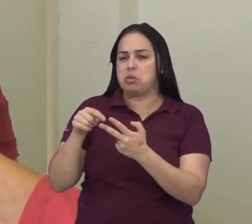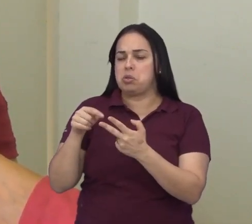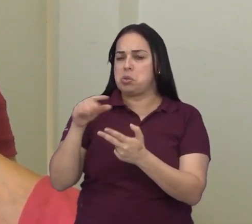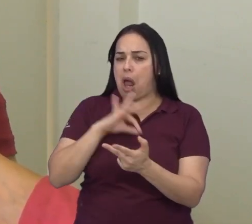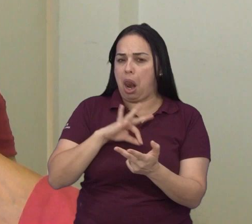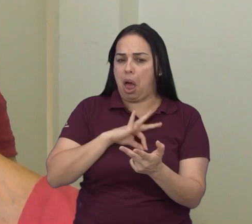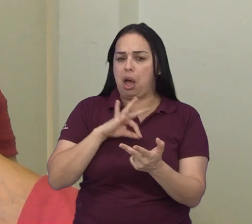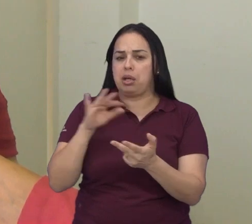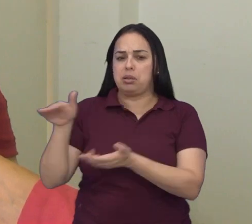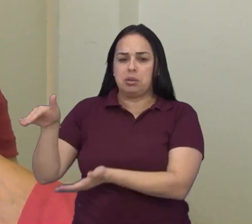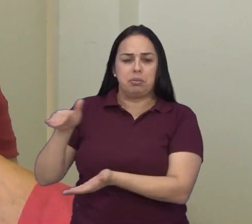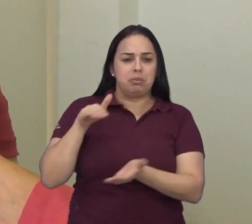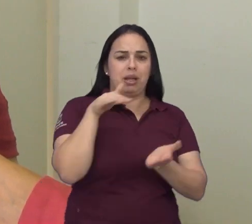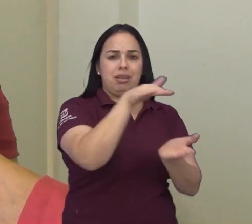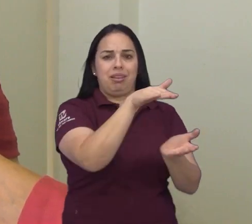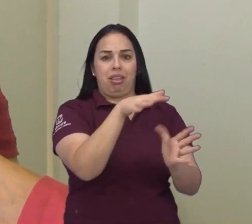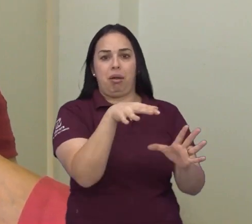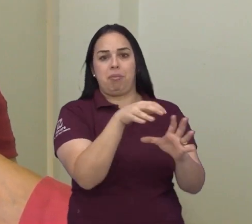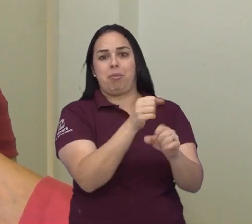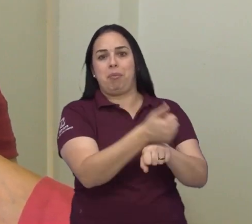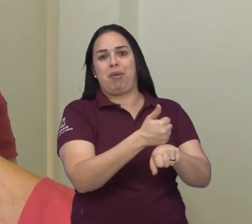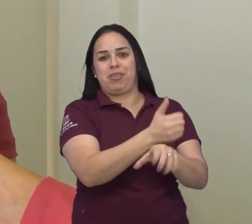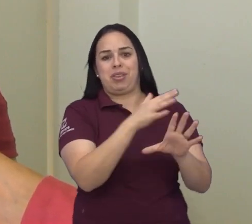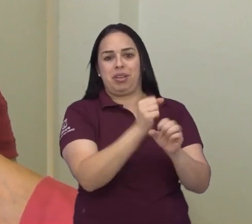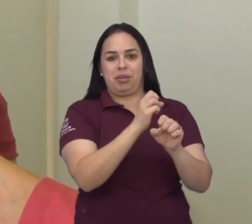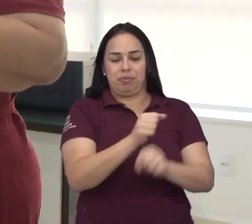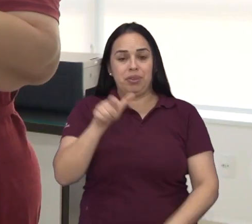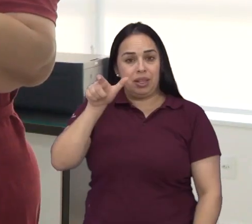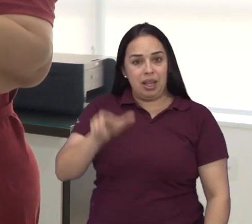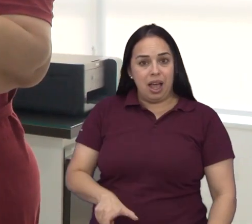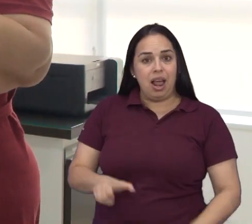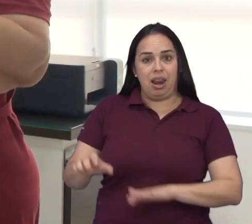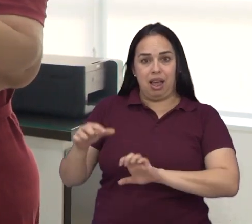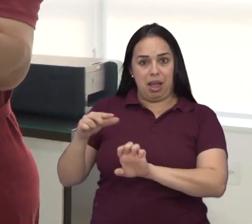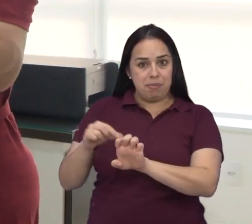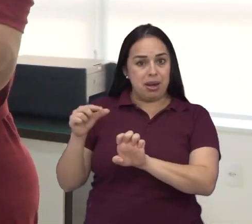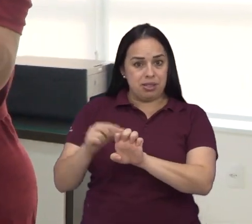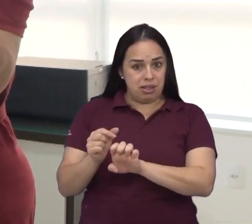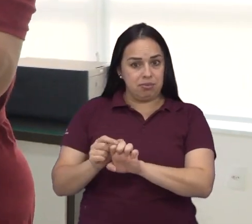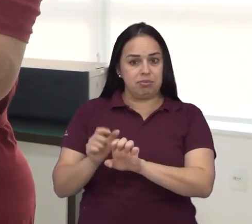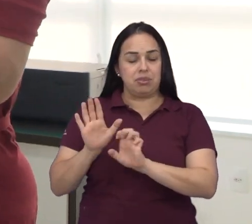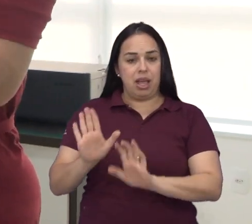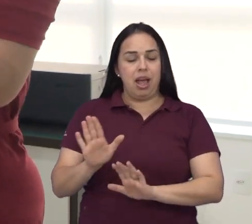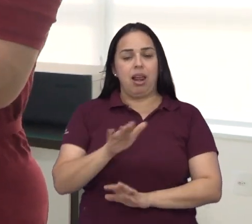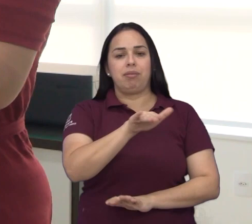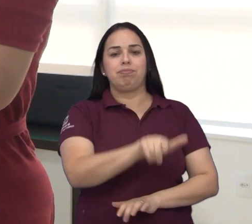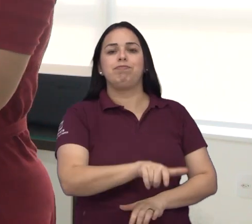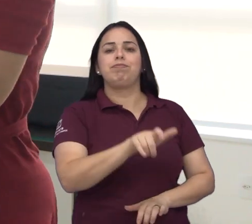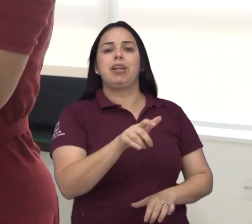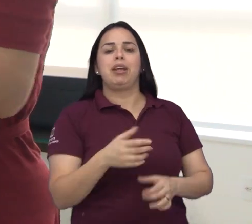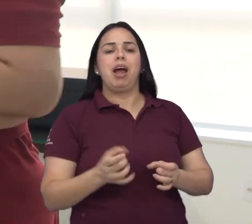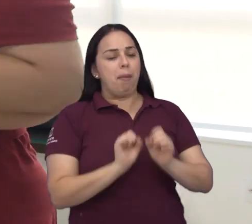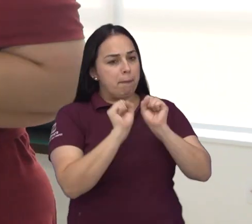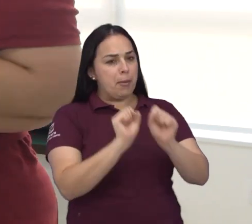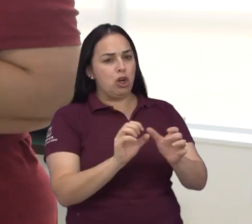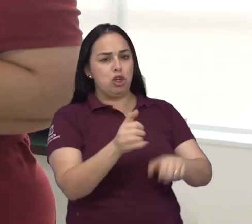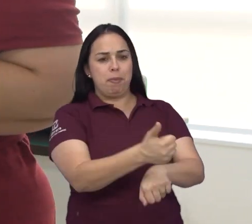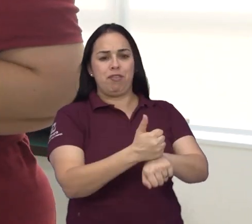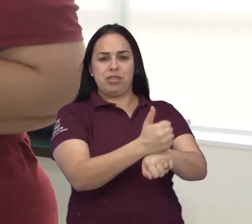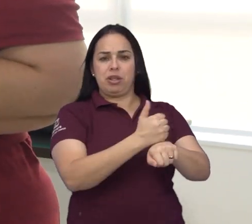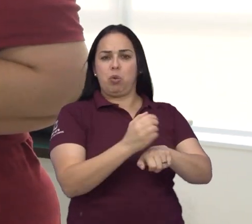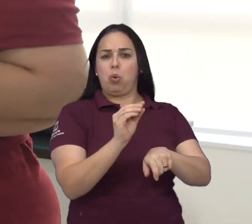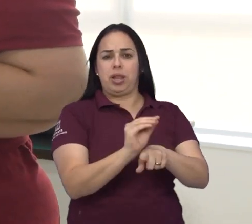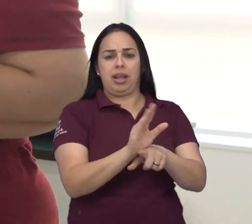saúde, dos salários e entregar tudo para o nosso contador. A empresária prefere deixar o trabalho nas mãos de um